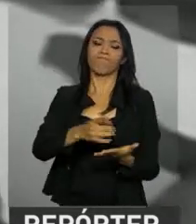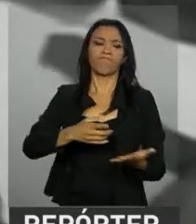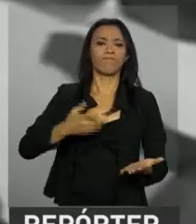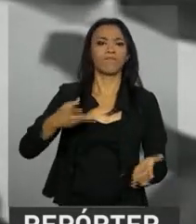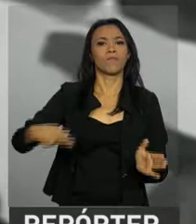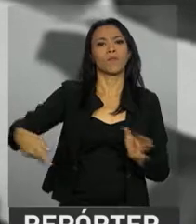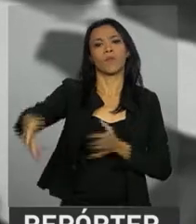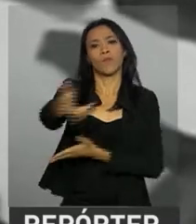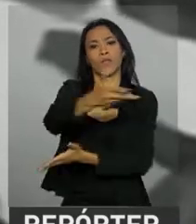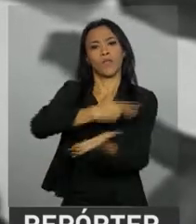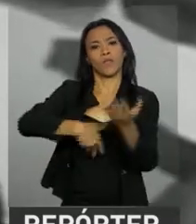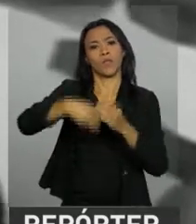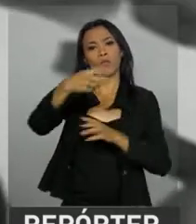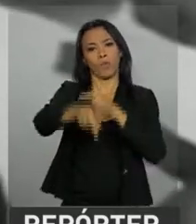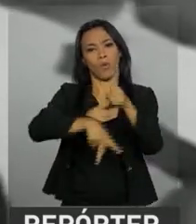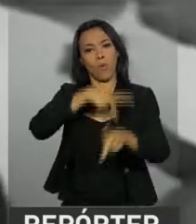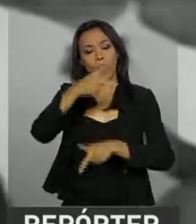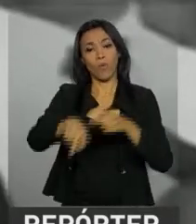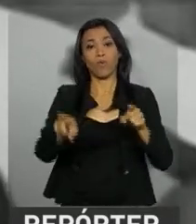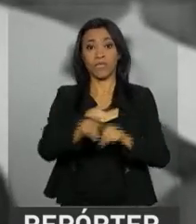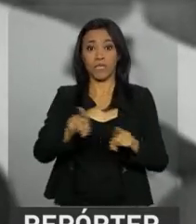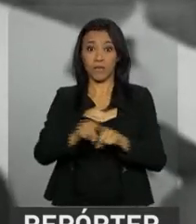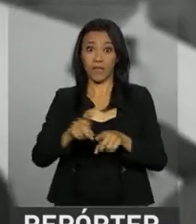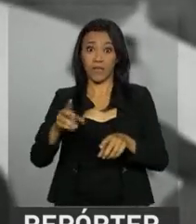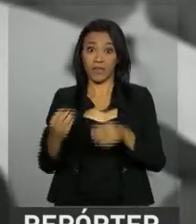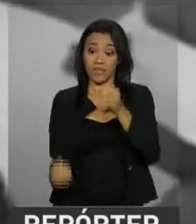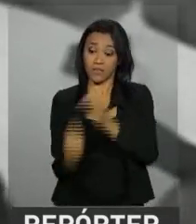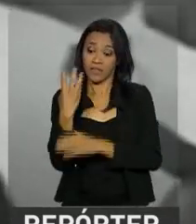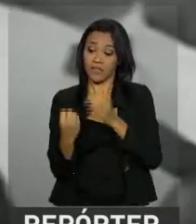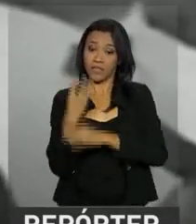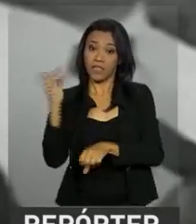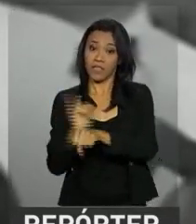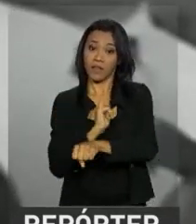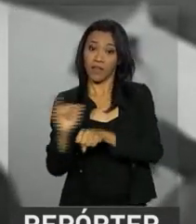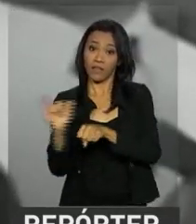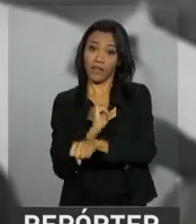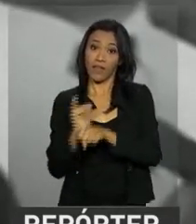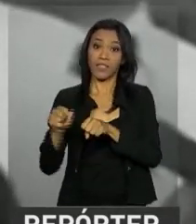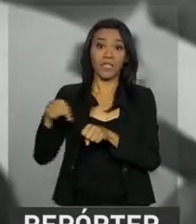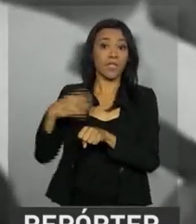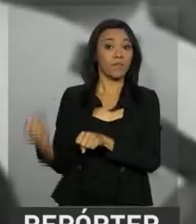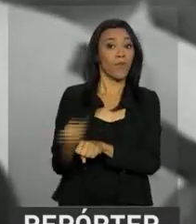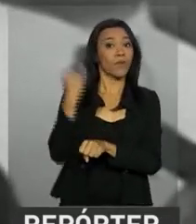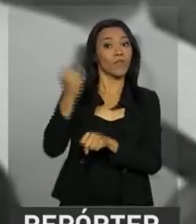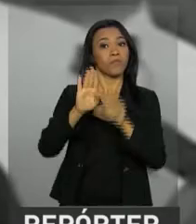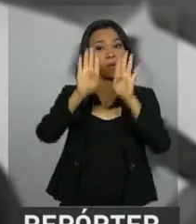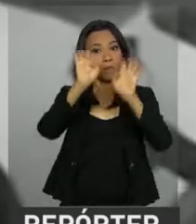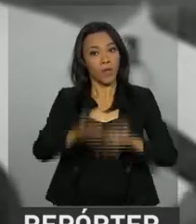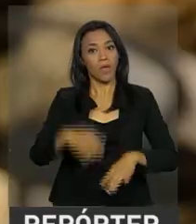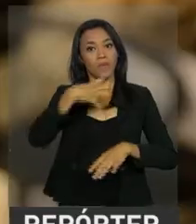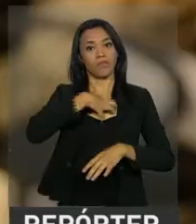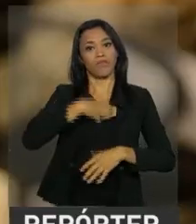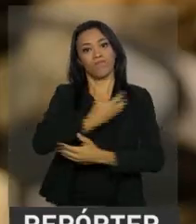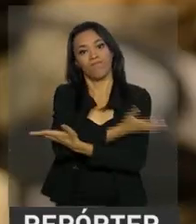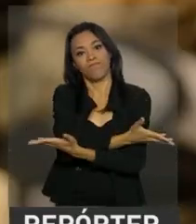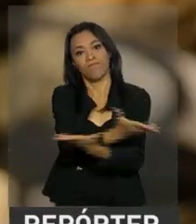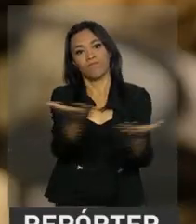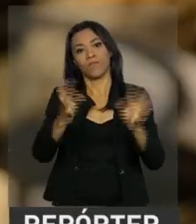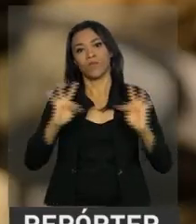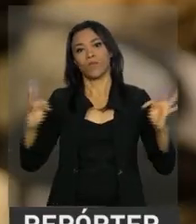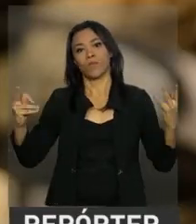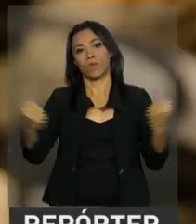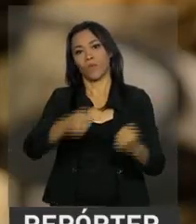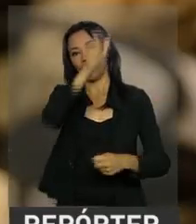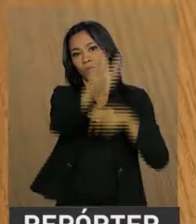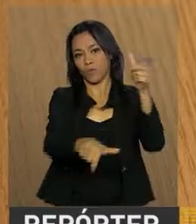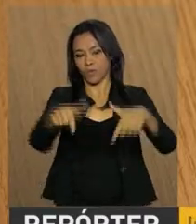e promover as medidas indispensáveis ao bem-estar dos trabalhadores. A CLT é o